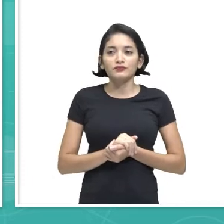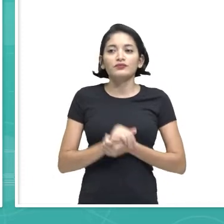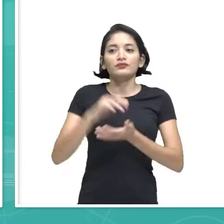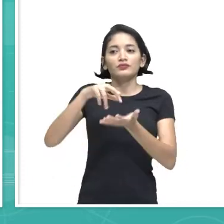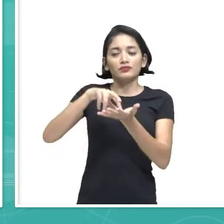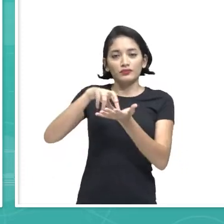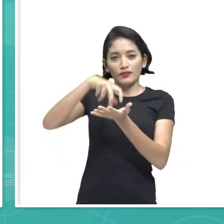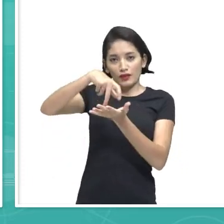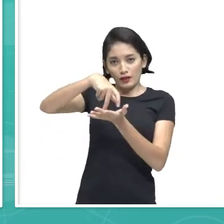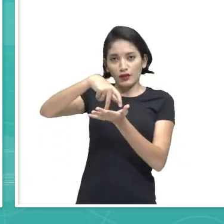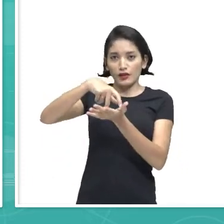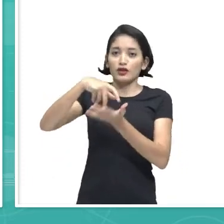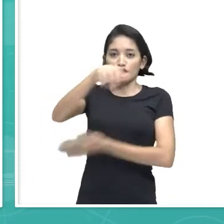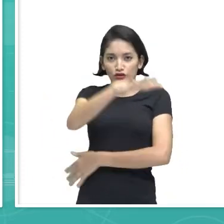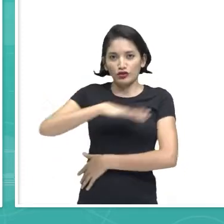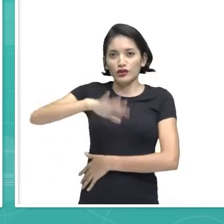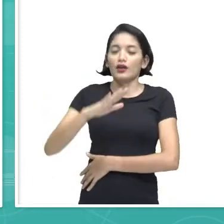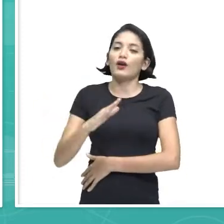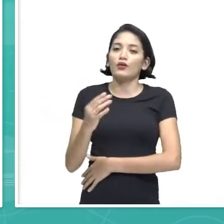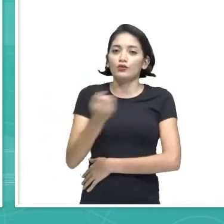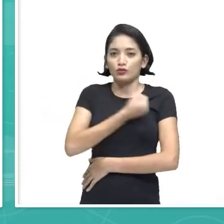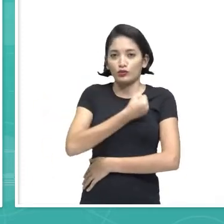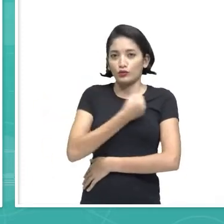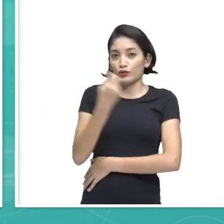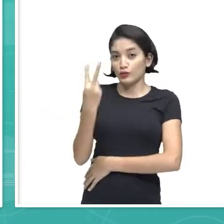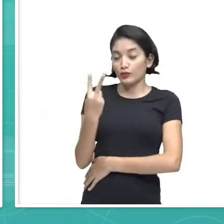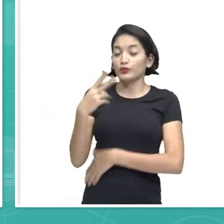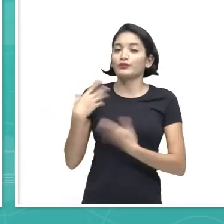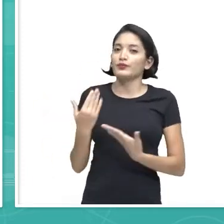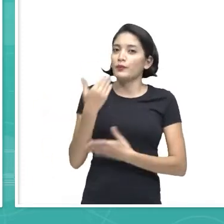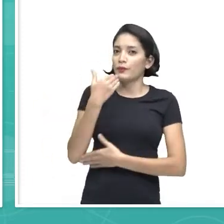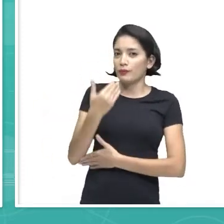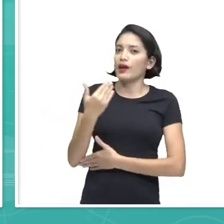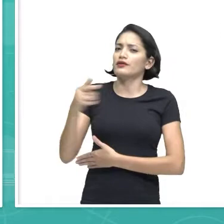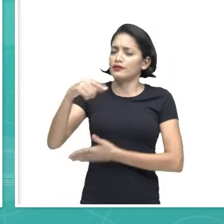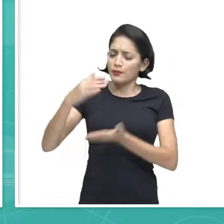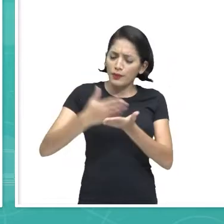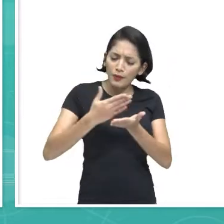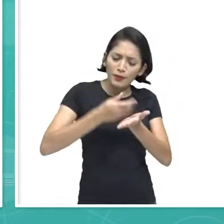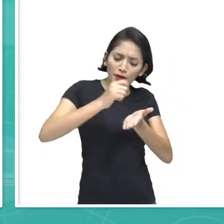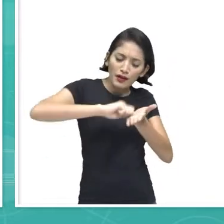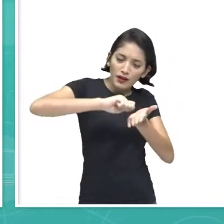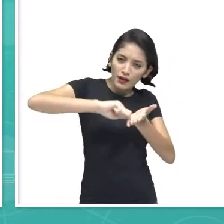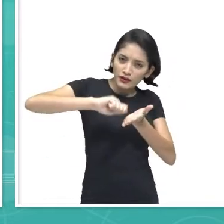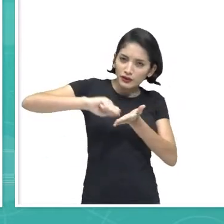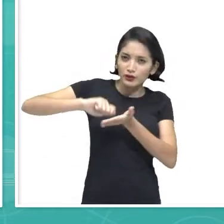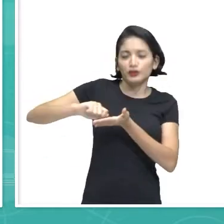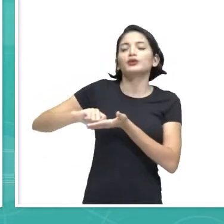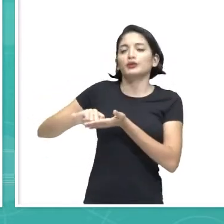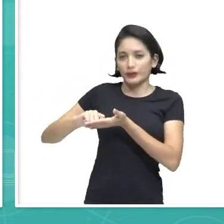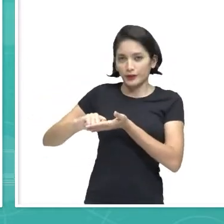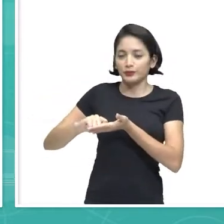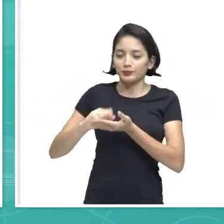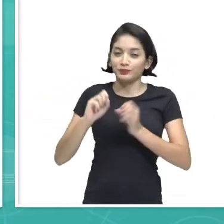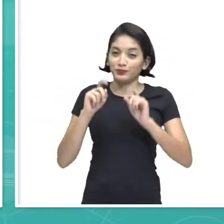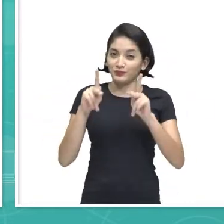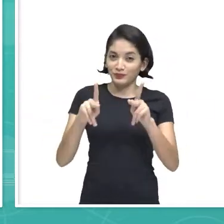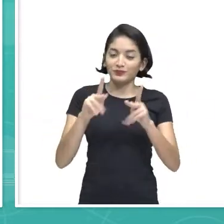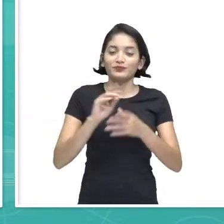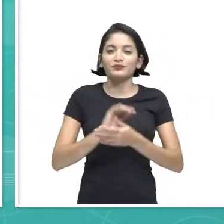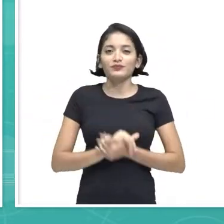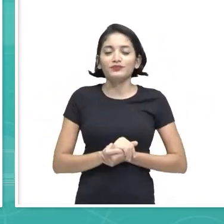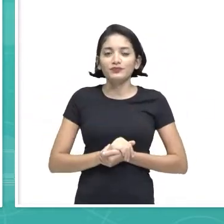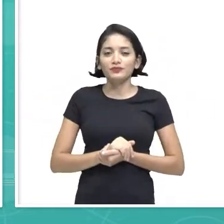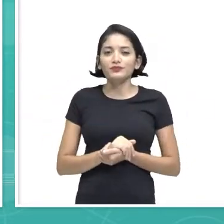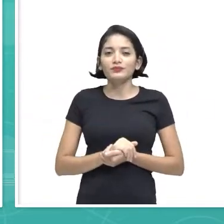2. Muito bem! Então, eu já peço que todo mundo pegue o seu caderno, a sua caneta e faça as suas anotações da